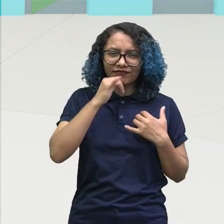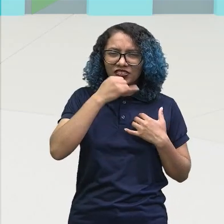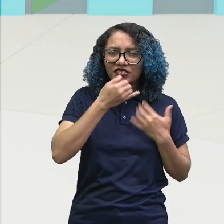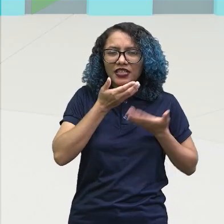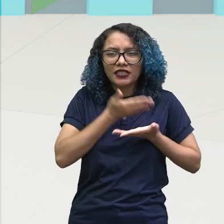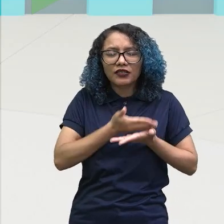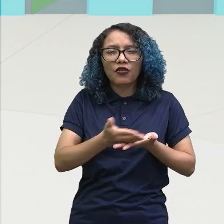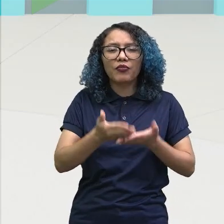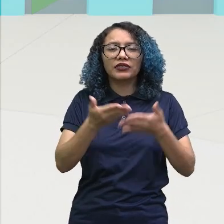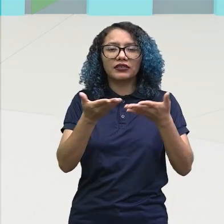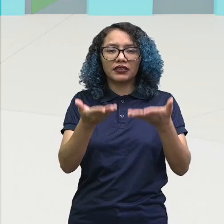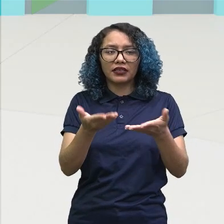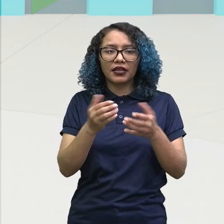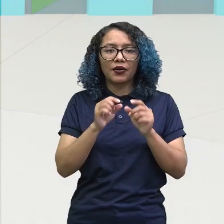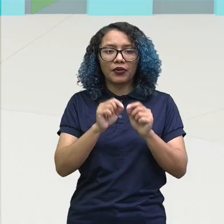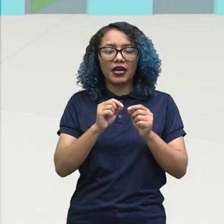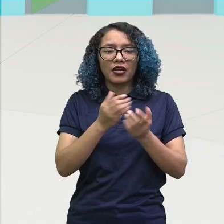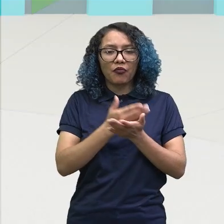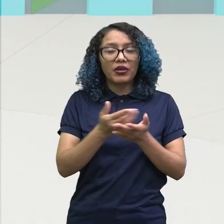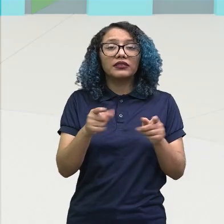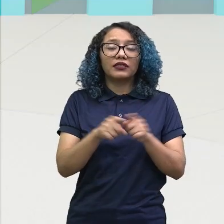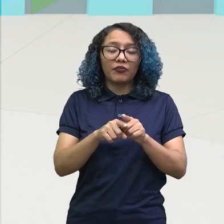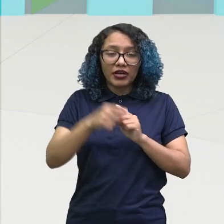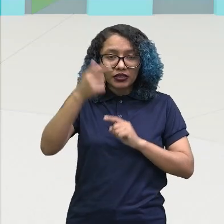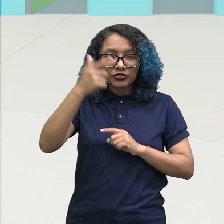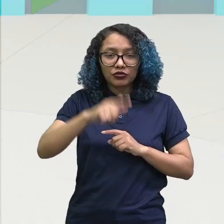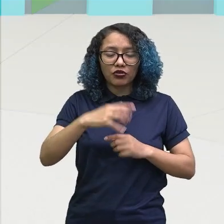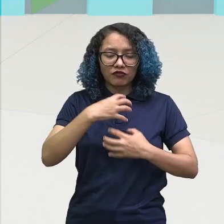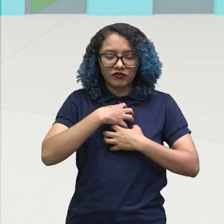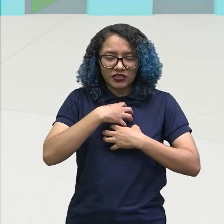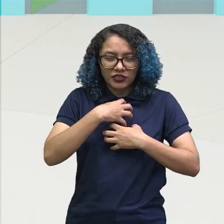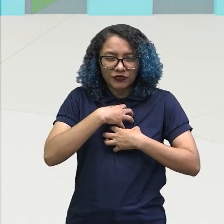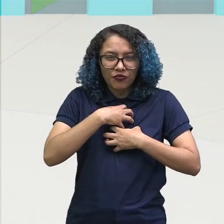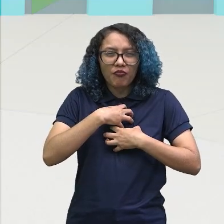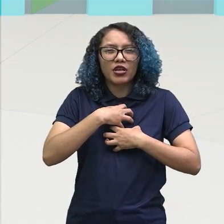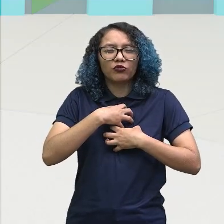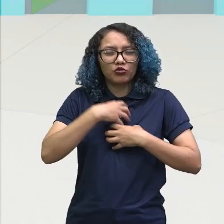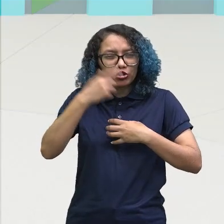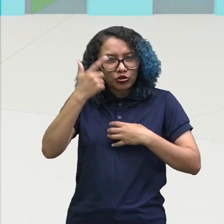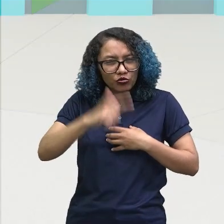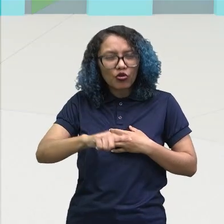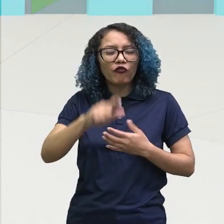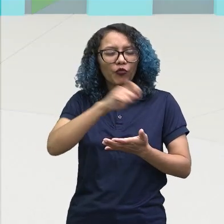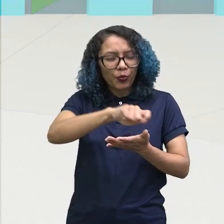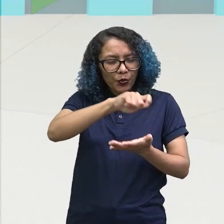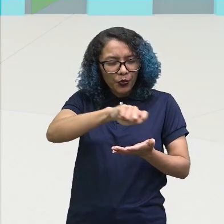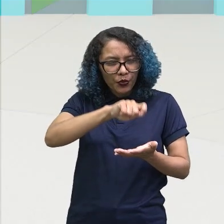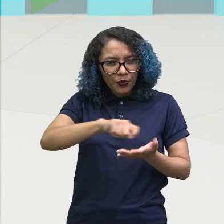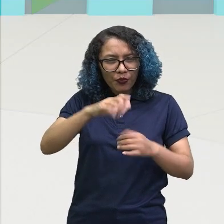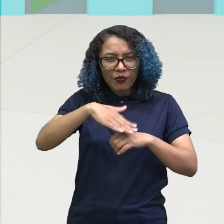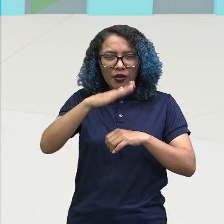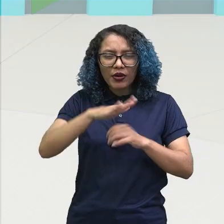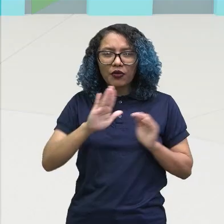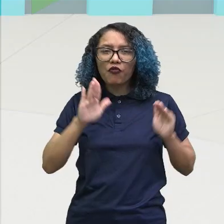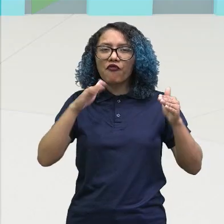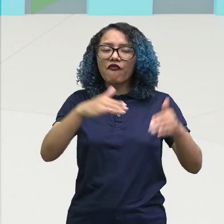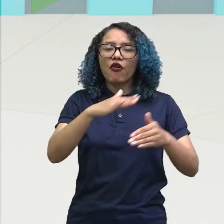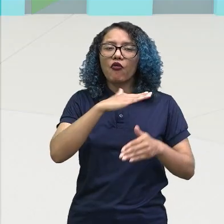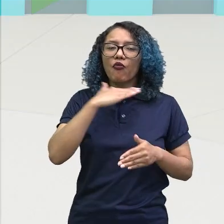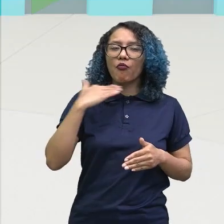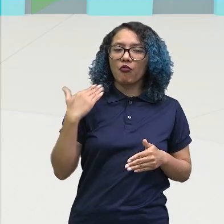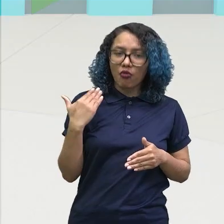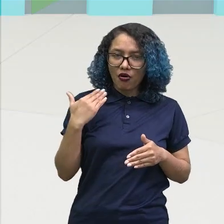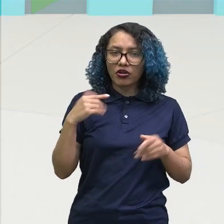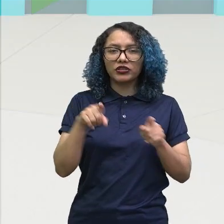ele vai começar a exacerbar também esse sentimentalismo, mas voltado para a questão da morte, para a questão